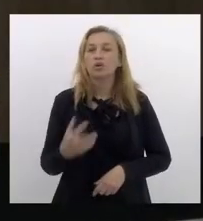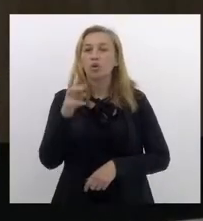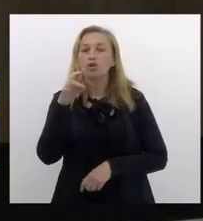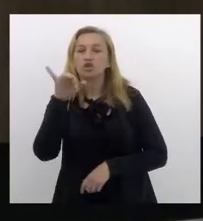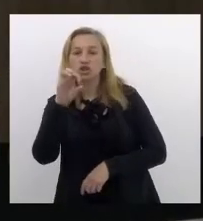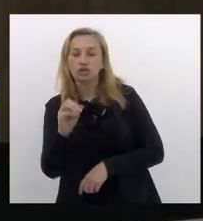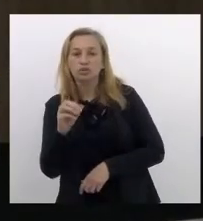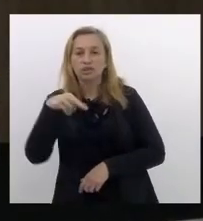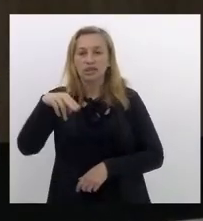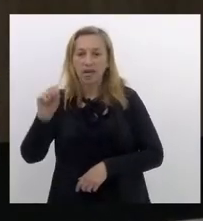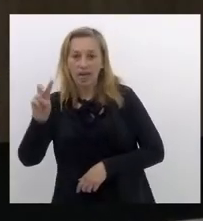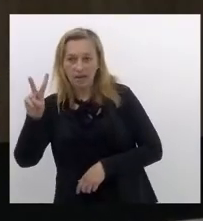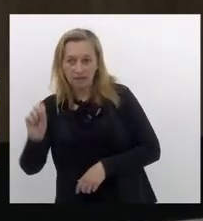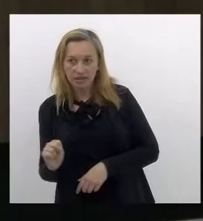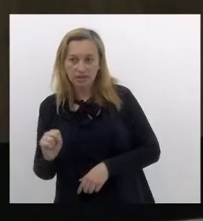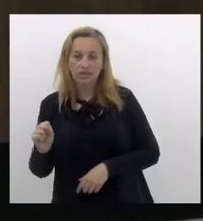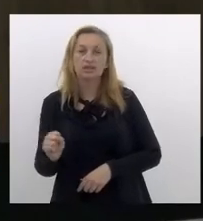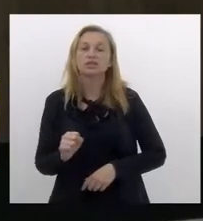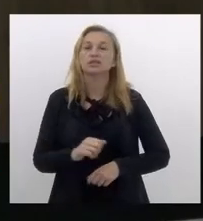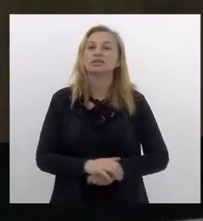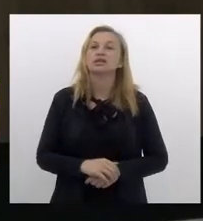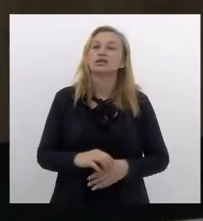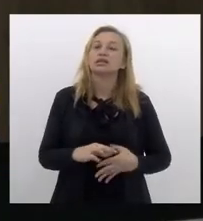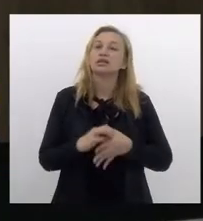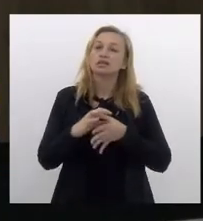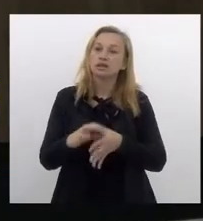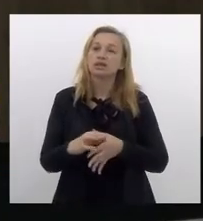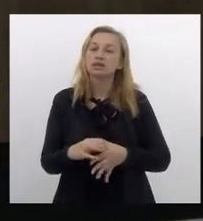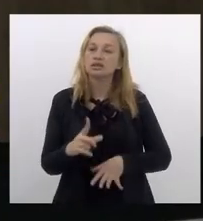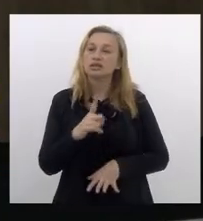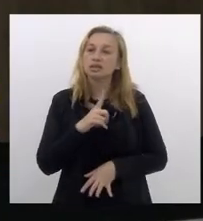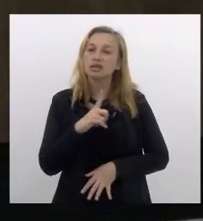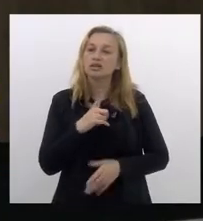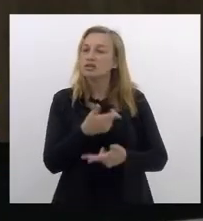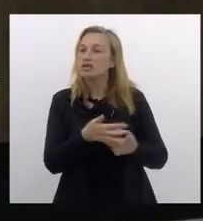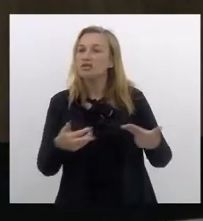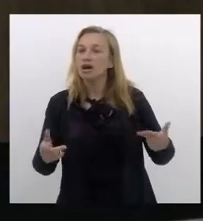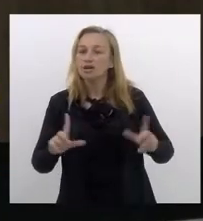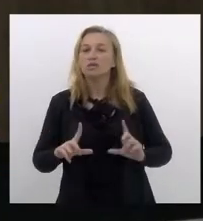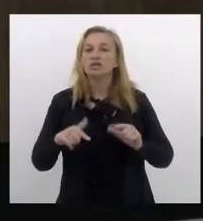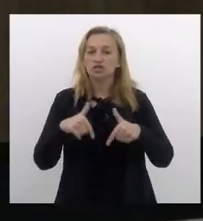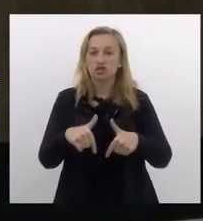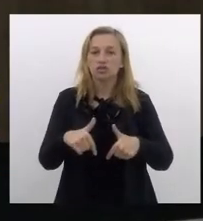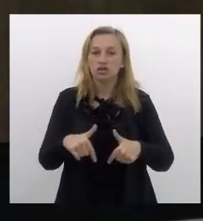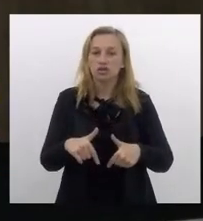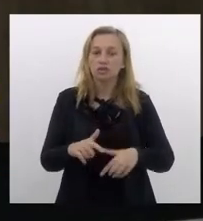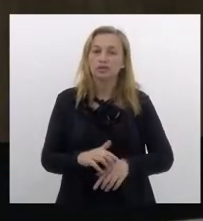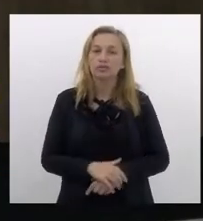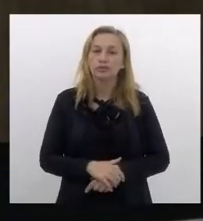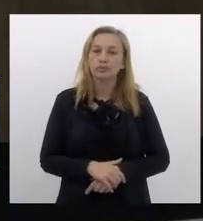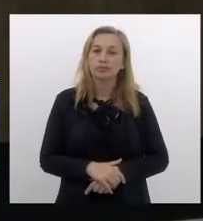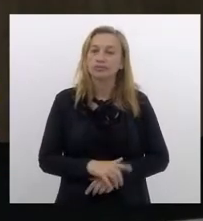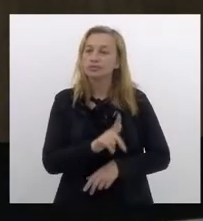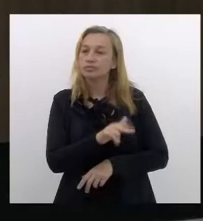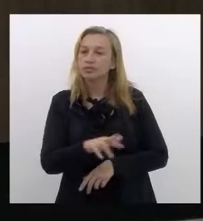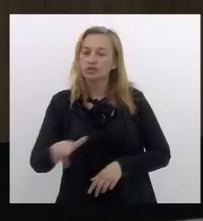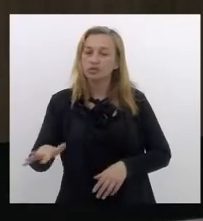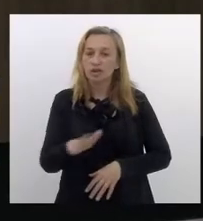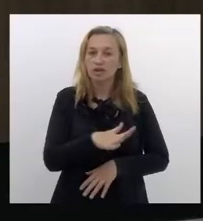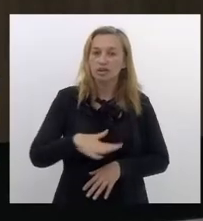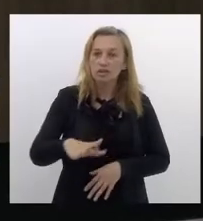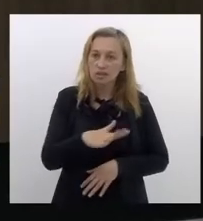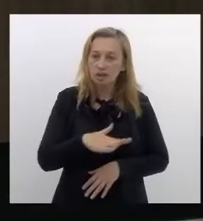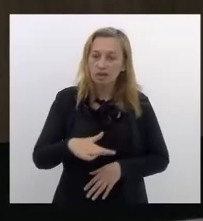nos dois governos Rodrigo Neves. O Boechat liderou várias e inúmeras ações em distintas áreas